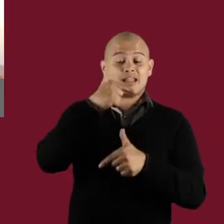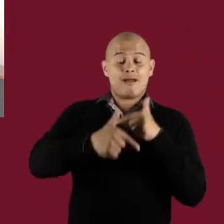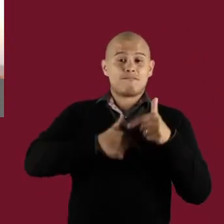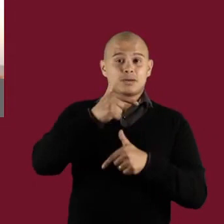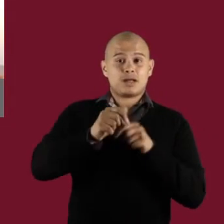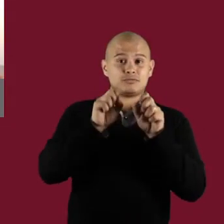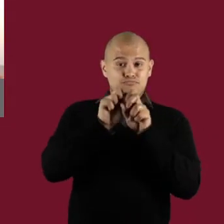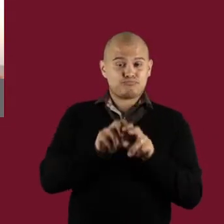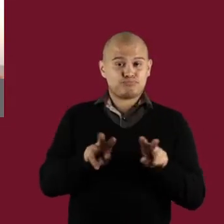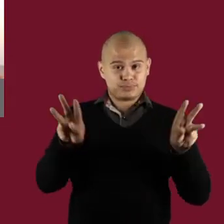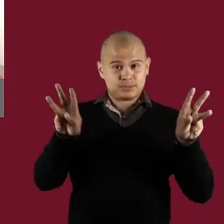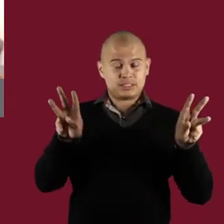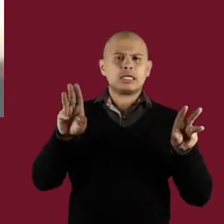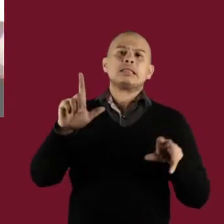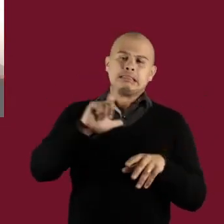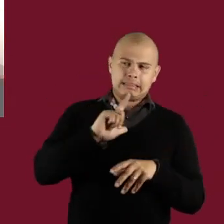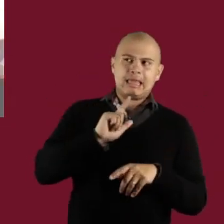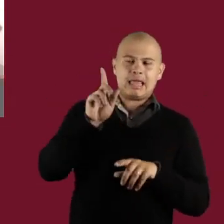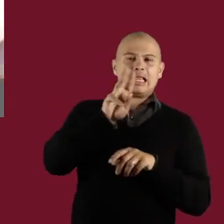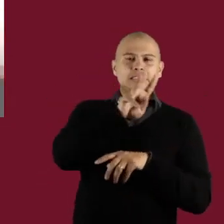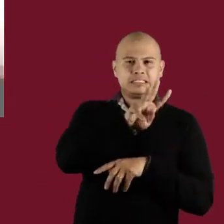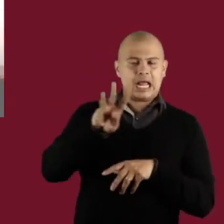da ONU, portal em inglês,